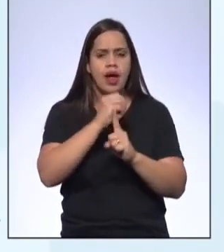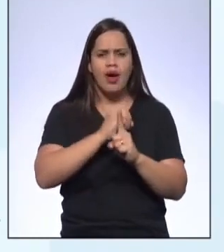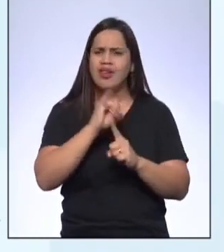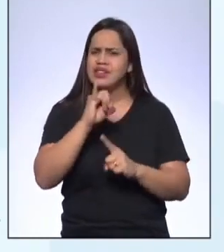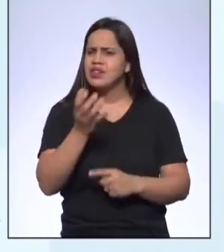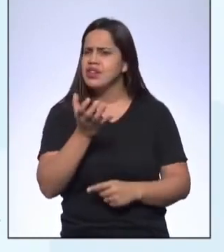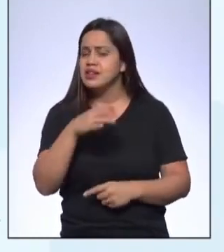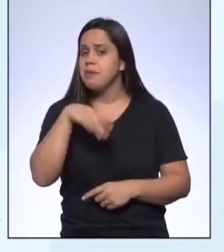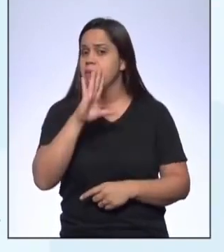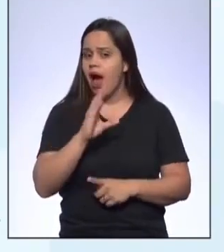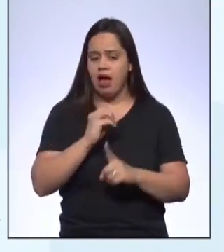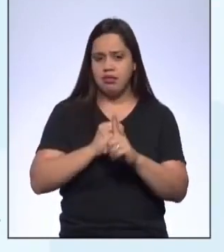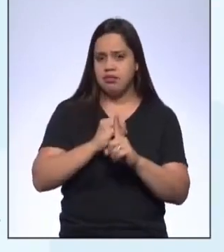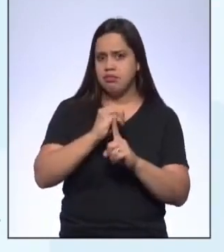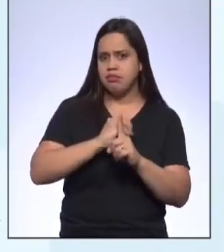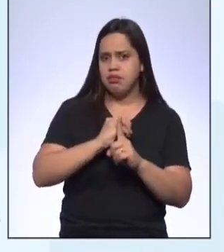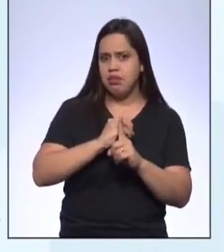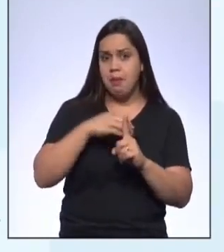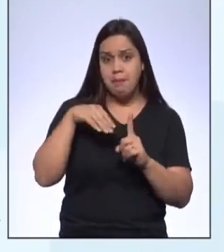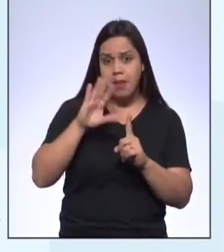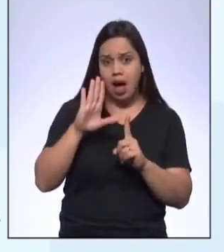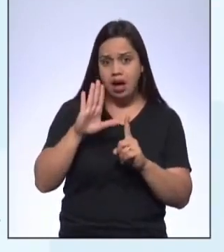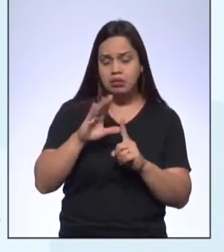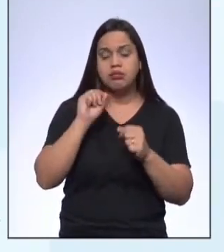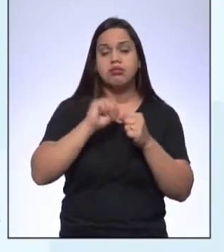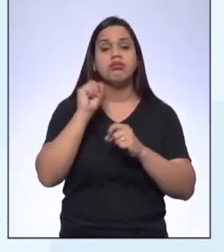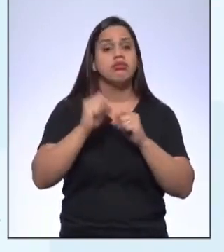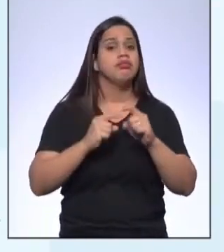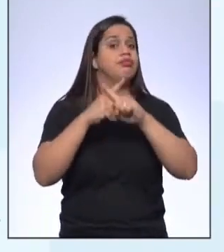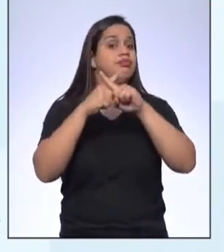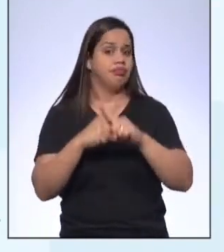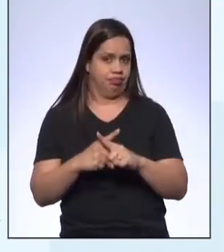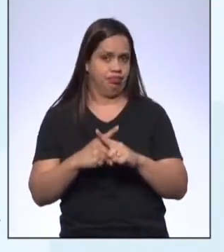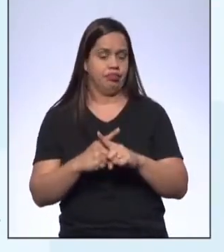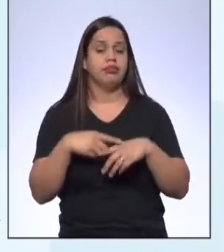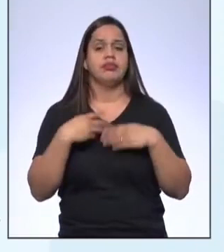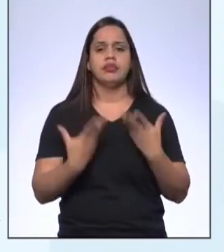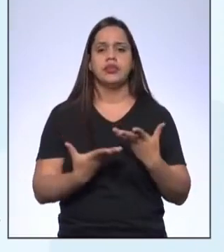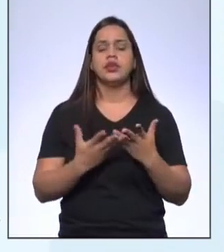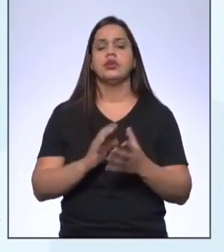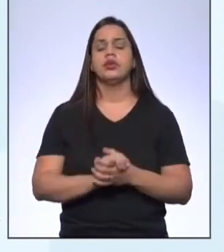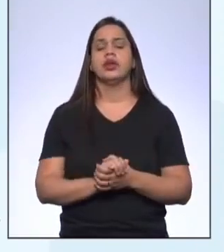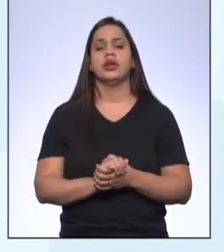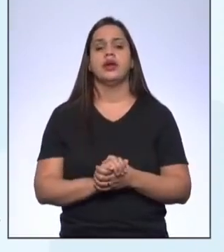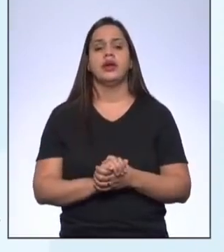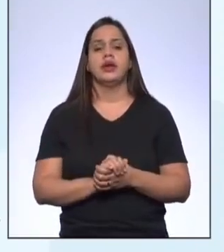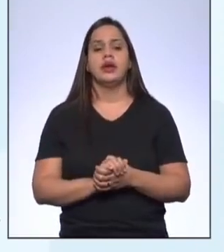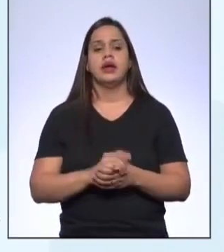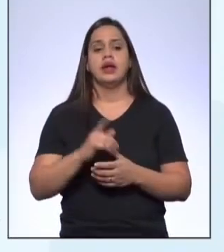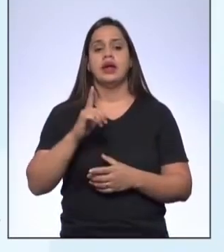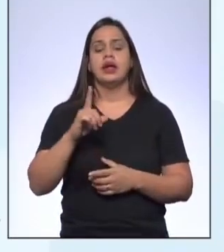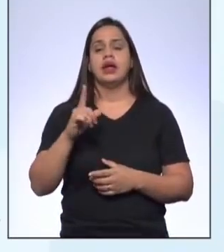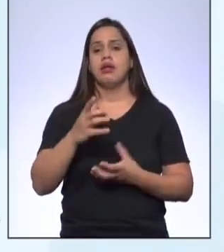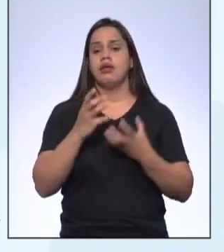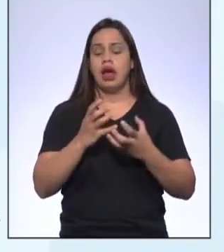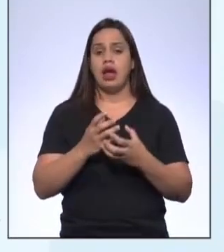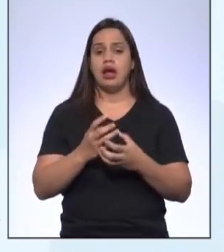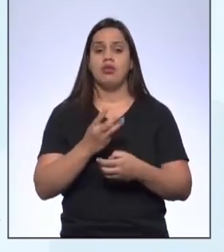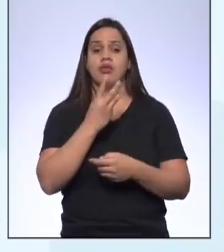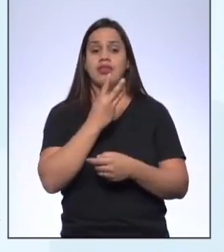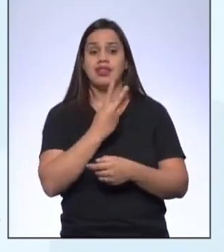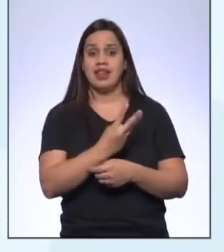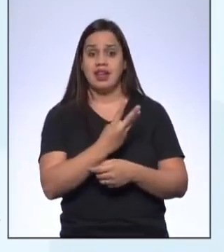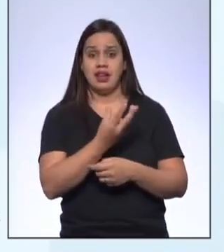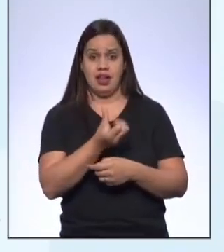mais graus, o que eu faria? Eu multiplicaria, né, Ale? Então, por exemplo, ali, ó, eu quero 36 graus de